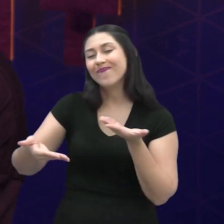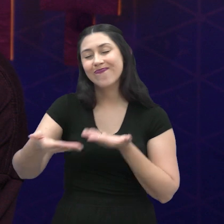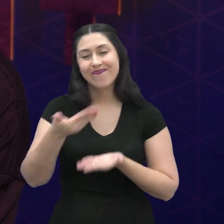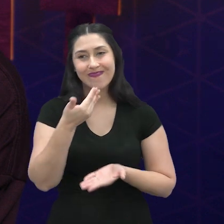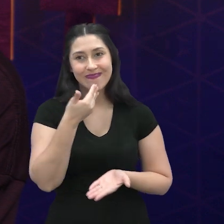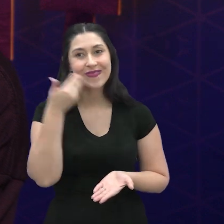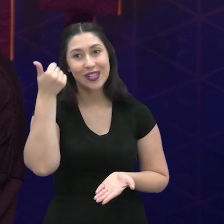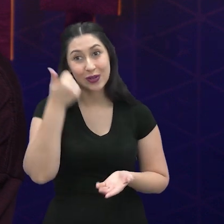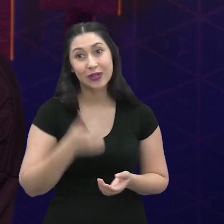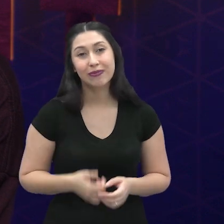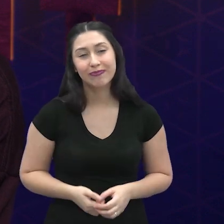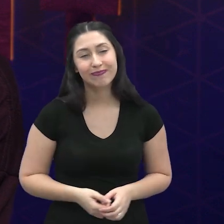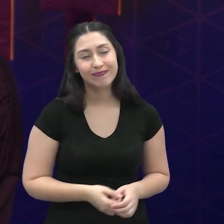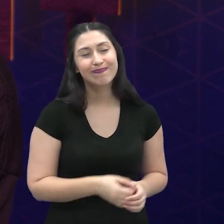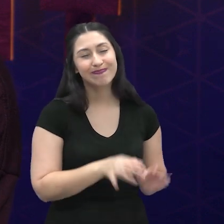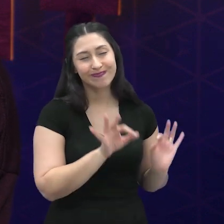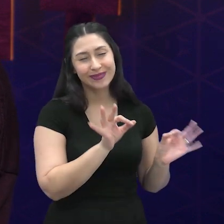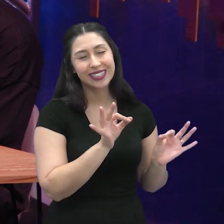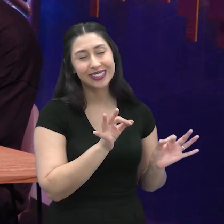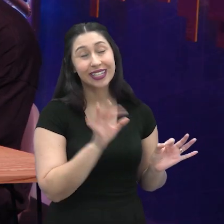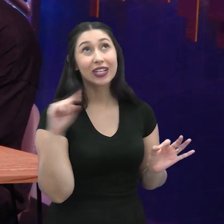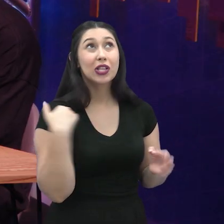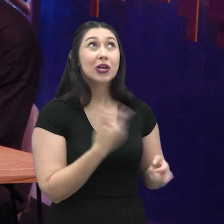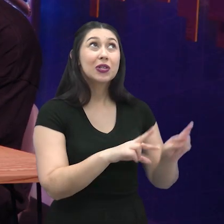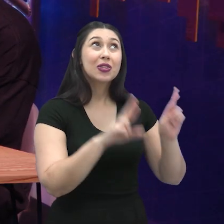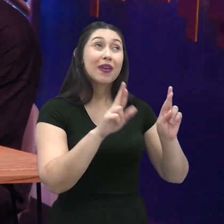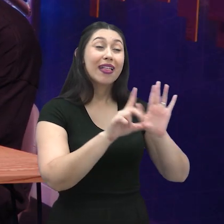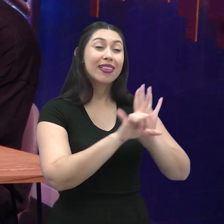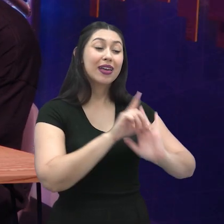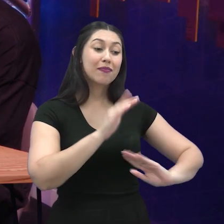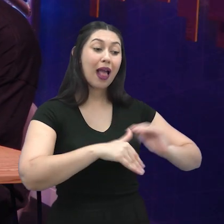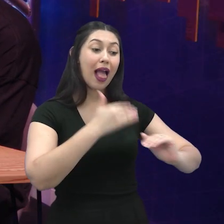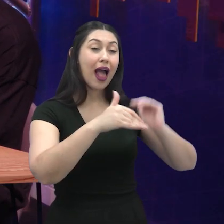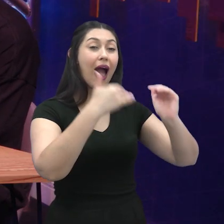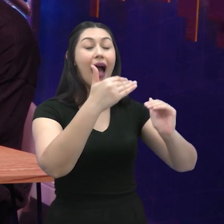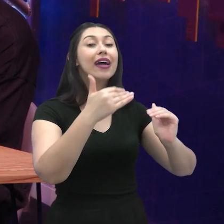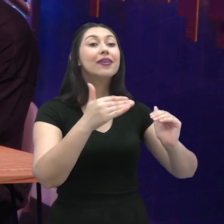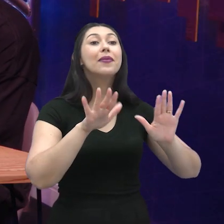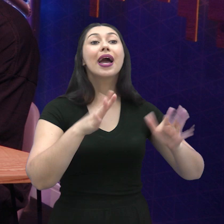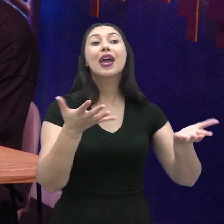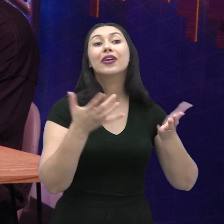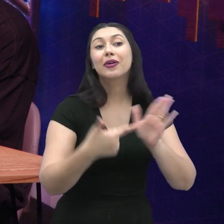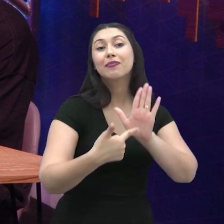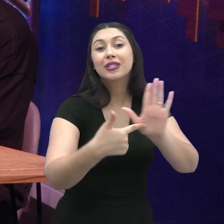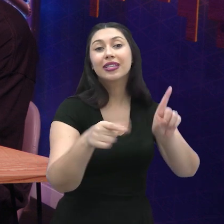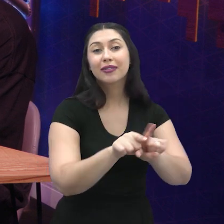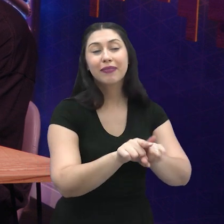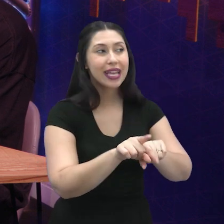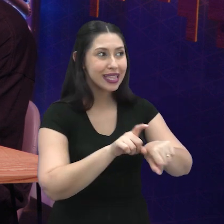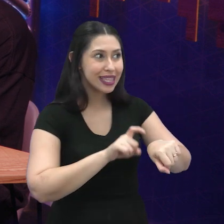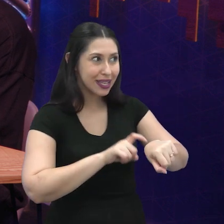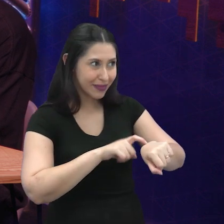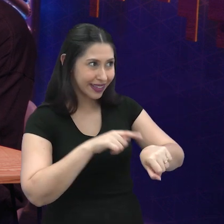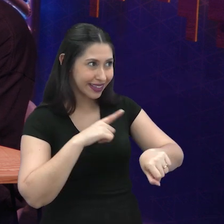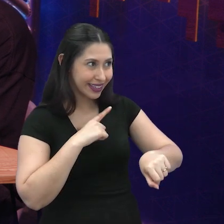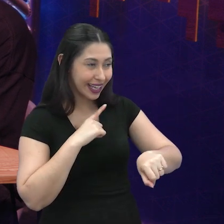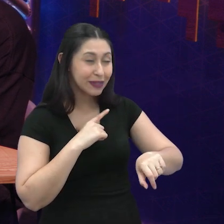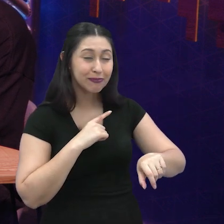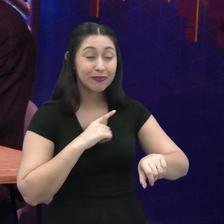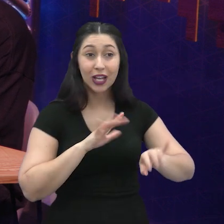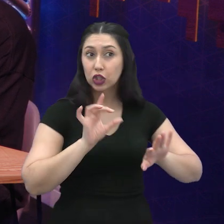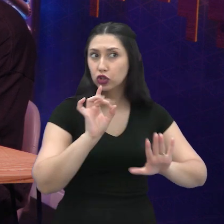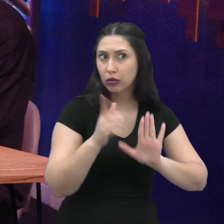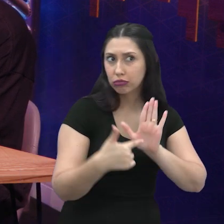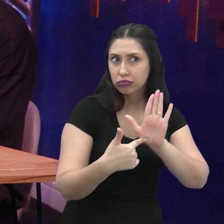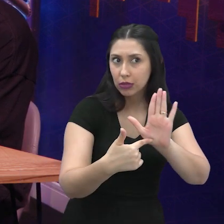fazer mais manutenções das minhas relações. É isso, a gente espera que as leis continuem evoluindo. E só para deixar aqui, a gente ainda tem um tempinho, Vini,